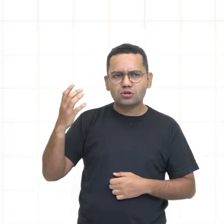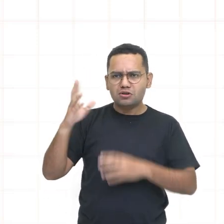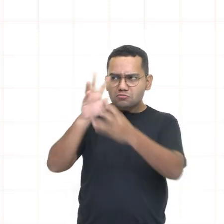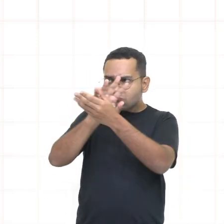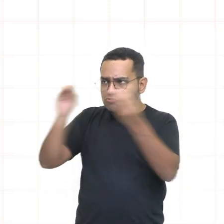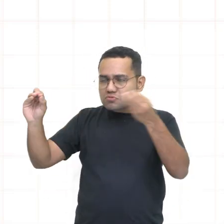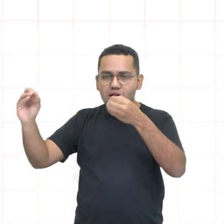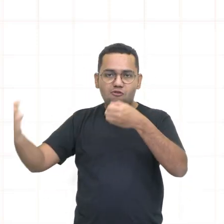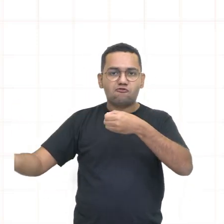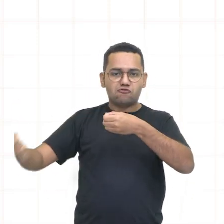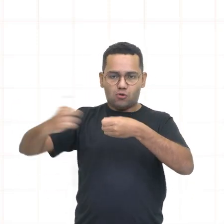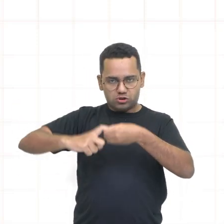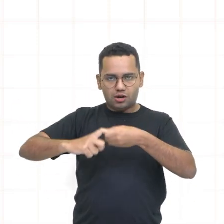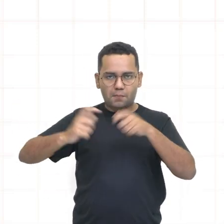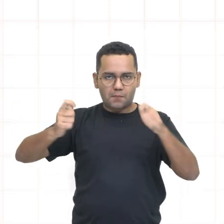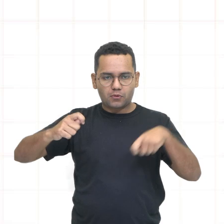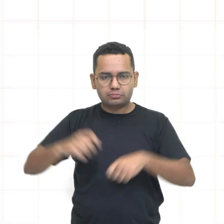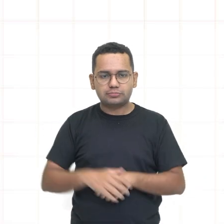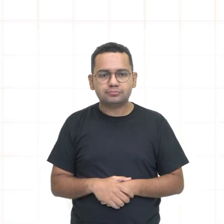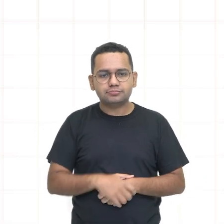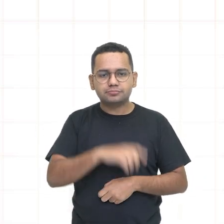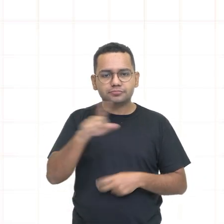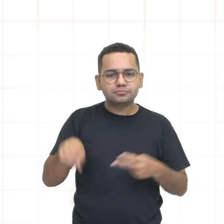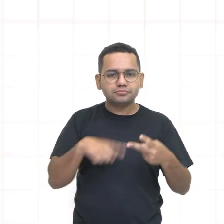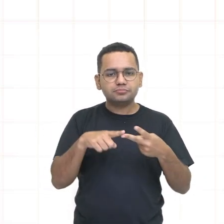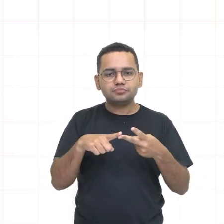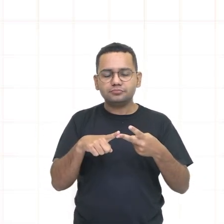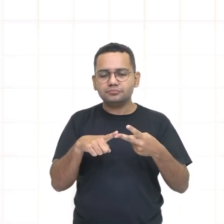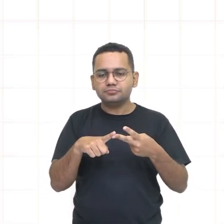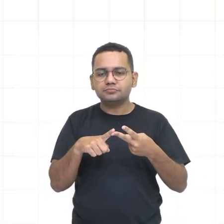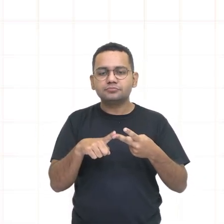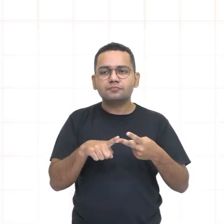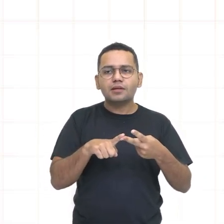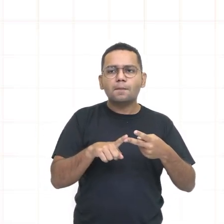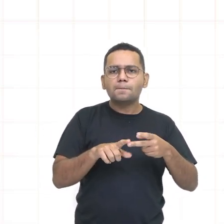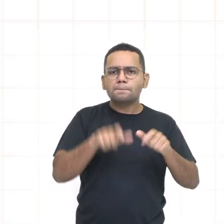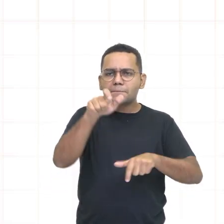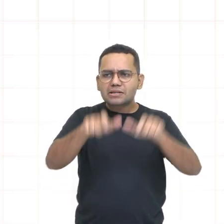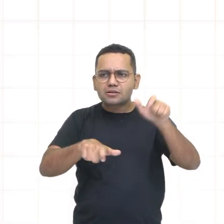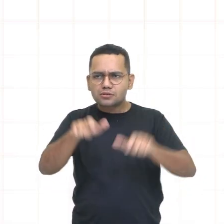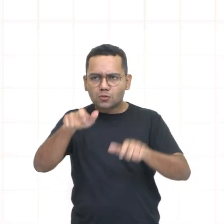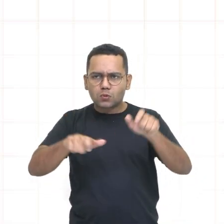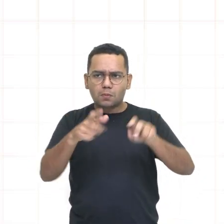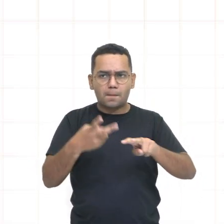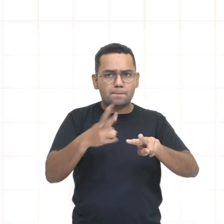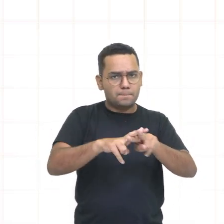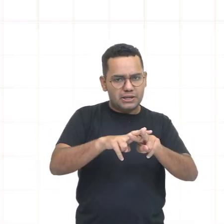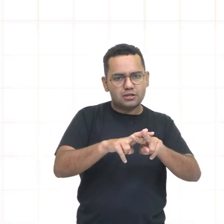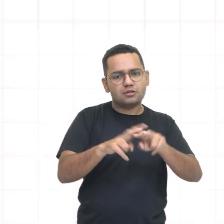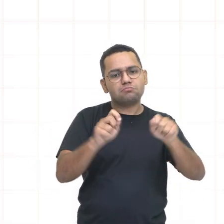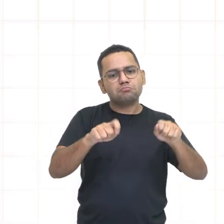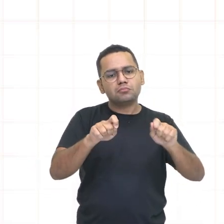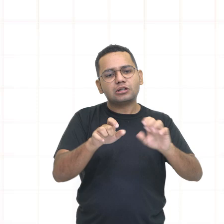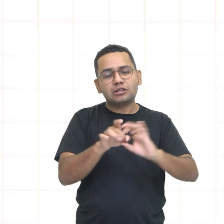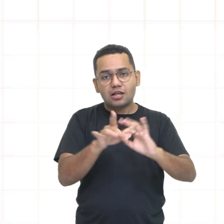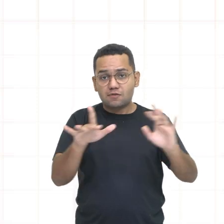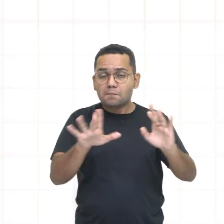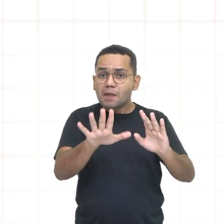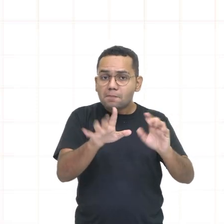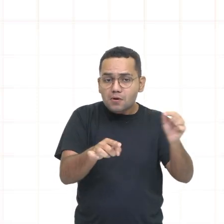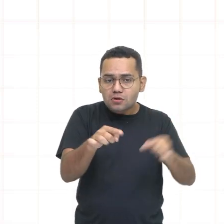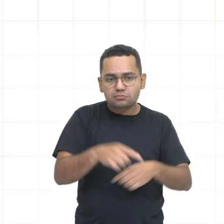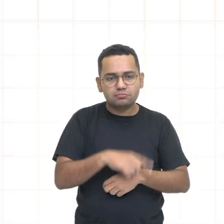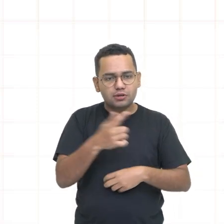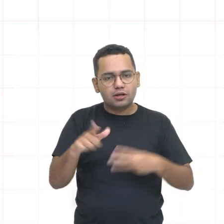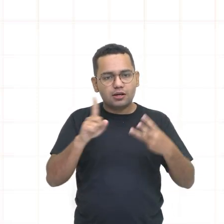políticos. Nós vamos observar a libertação de presos políticos. A anistia vai anistiar os crimes cometidos por